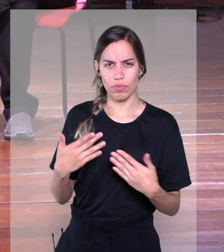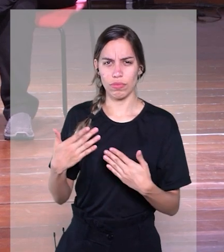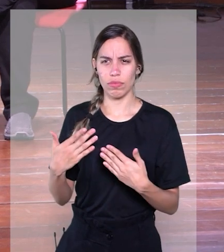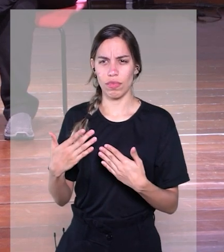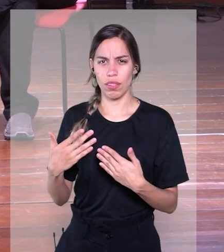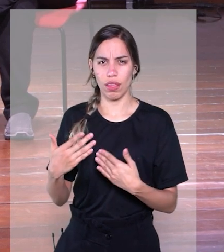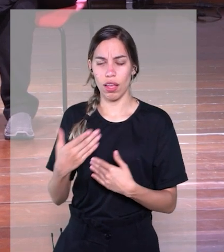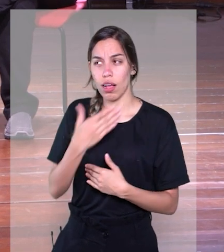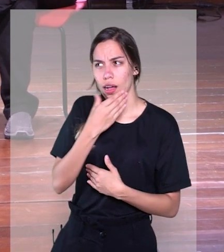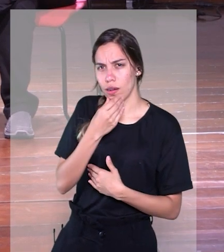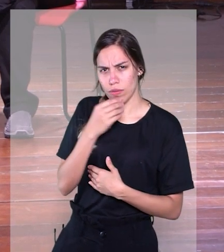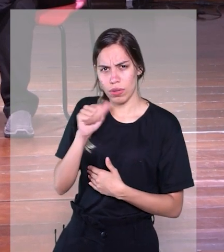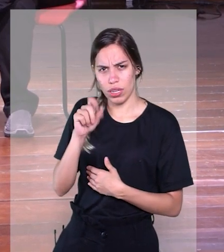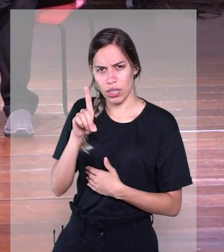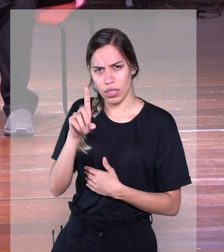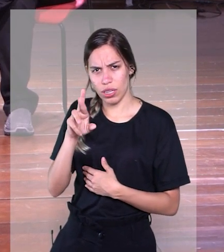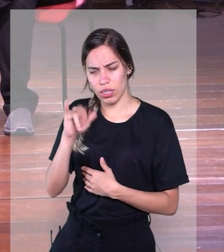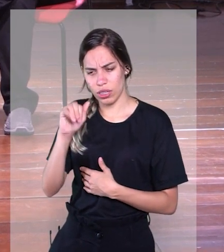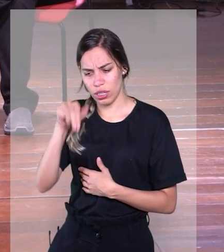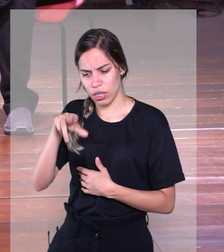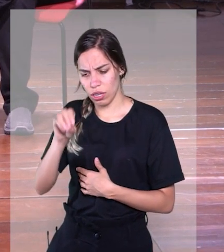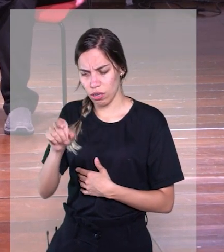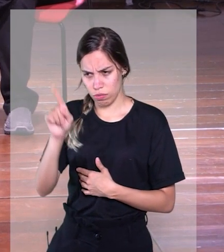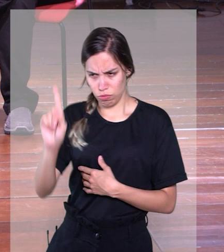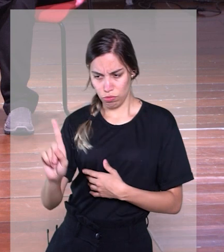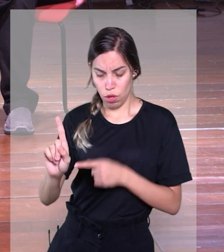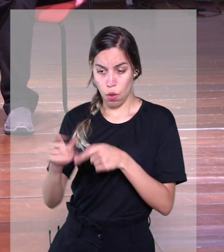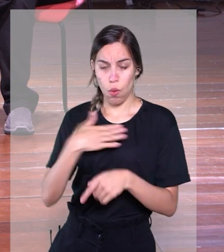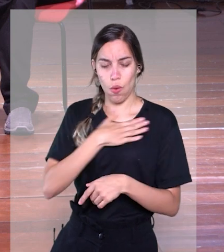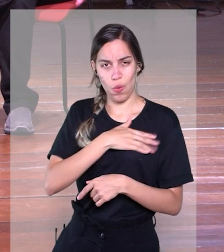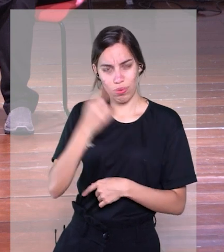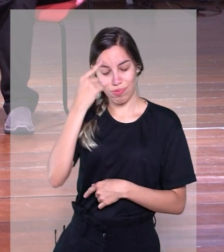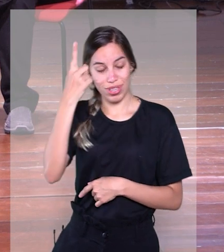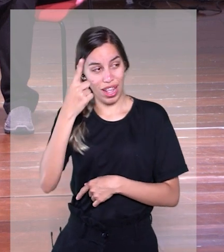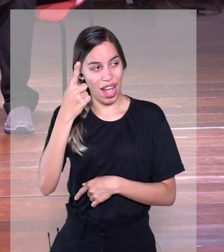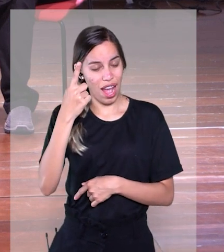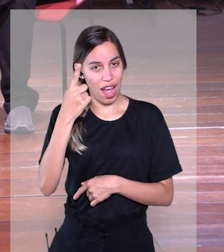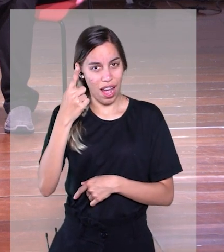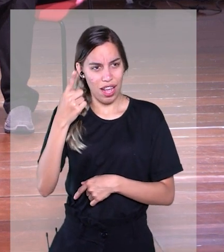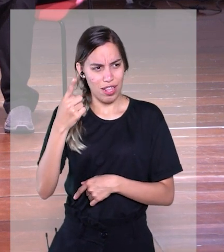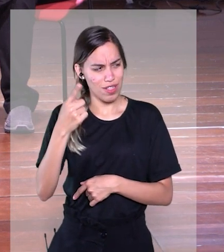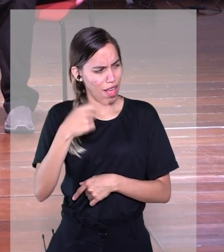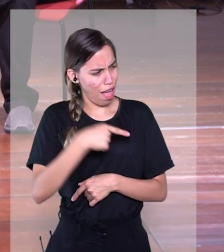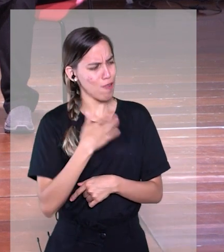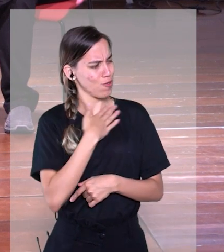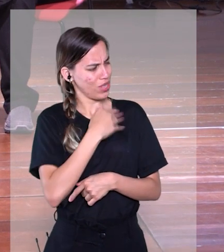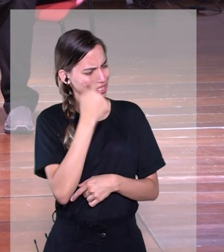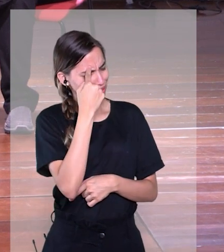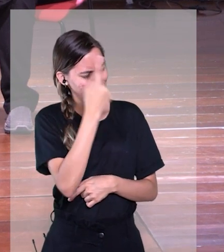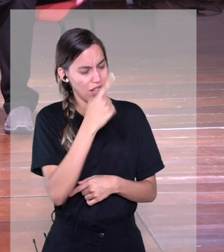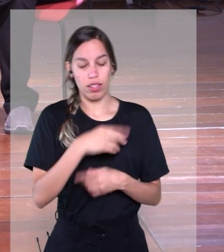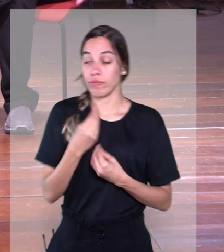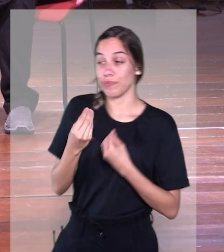Então o Adriano gostou da ideia e, para minha surpresa, ele deu um mergulho profundo. Como não gostar